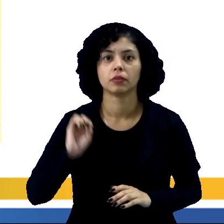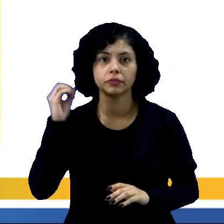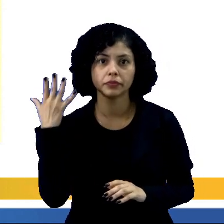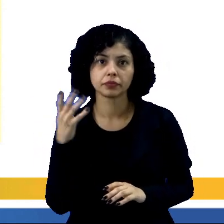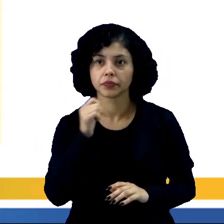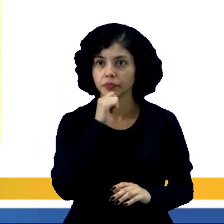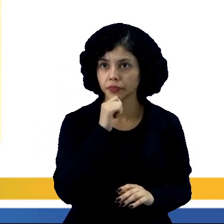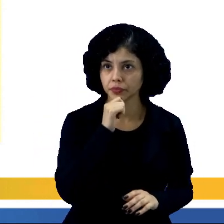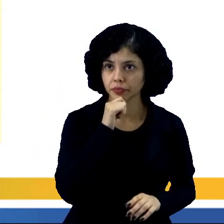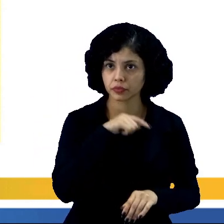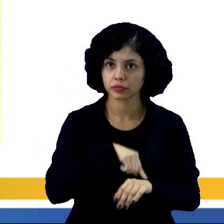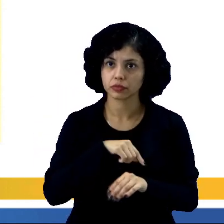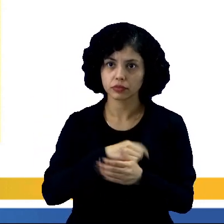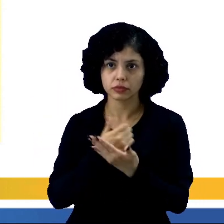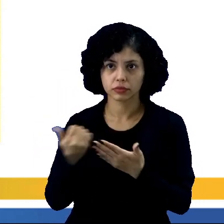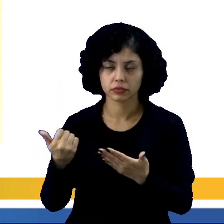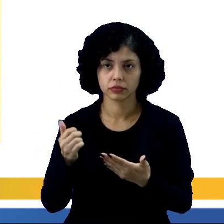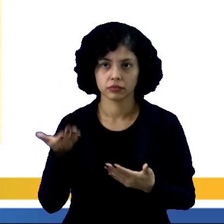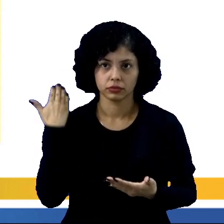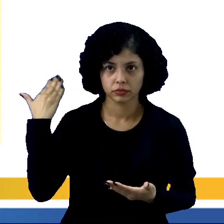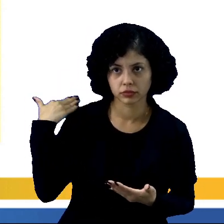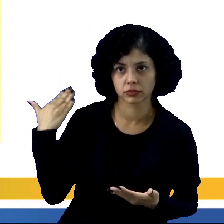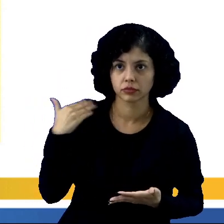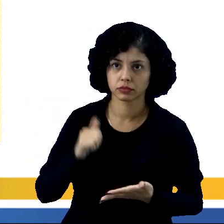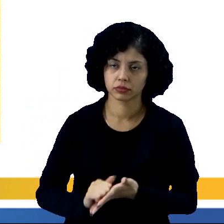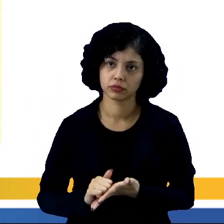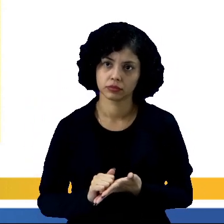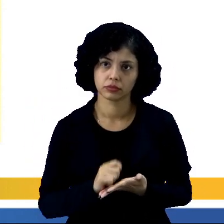certo? Corresponde ao tempo da ação ou à época, né?